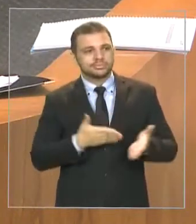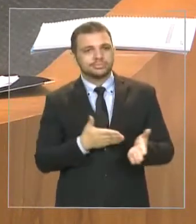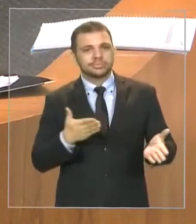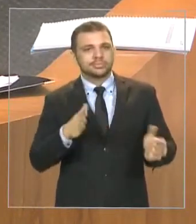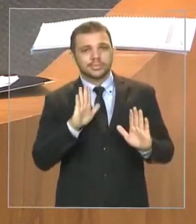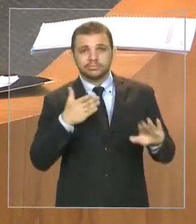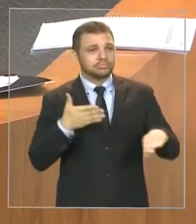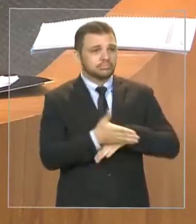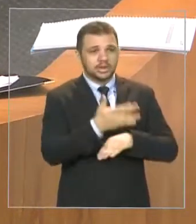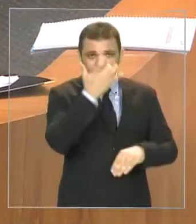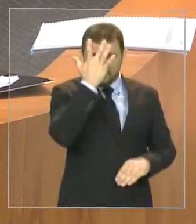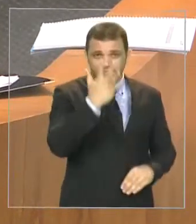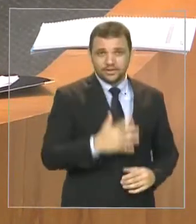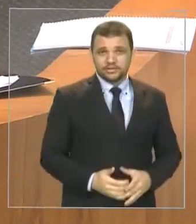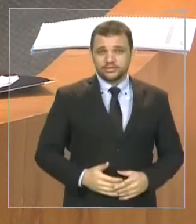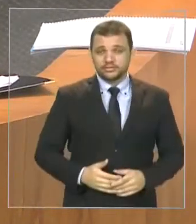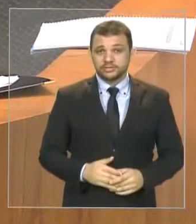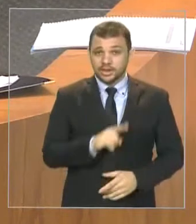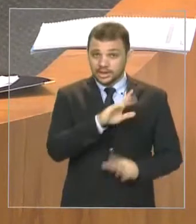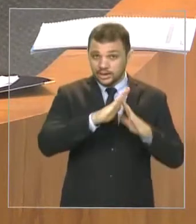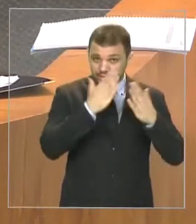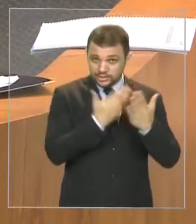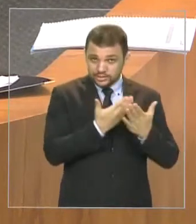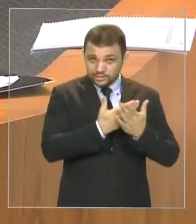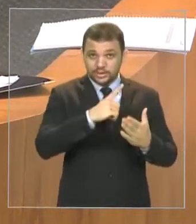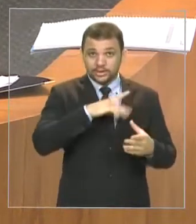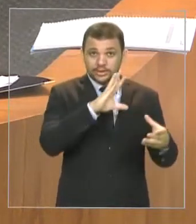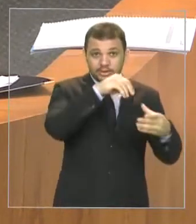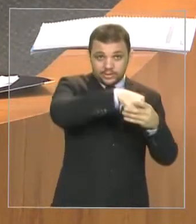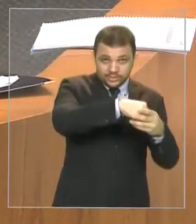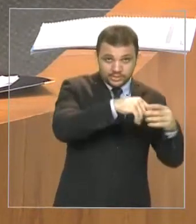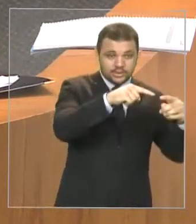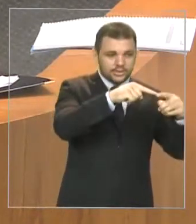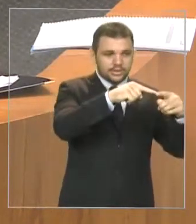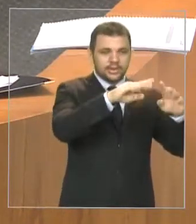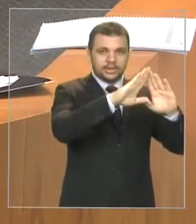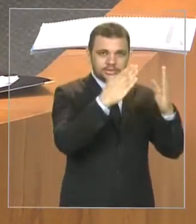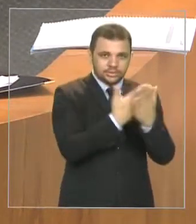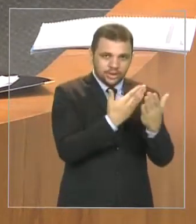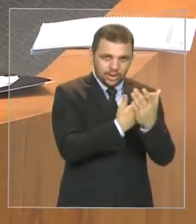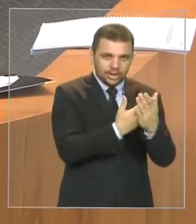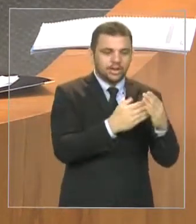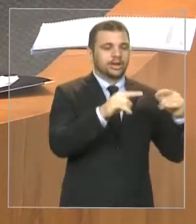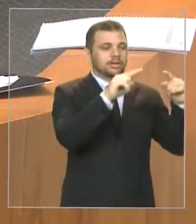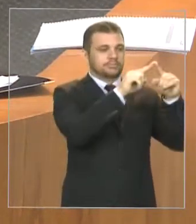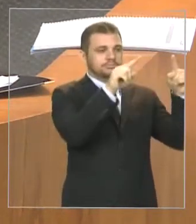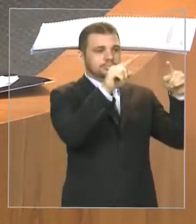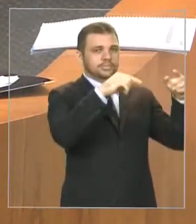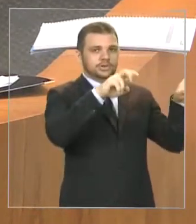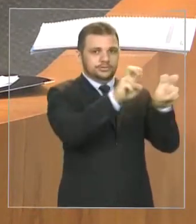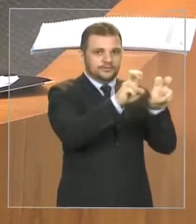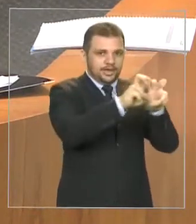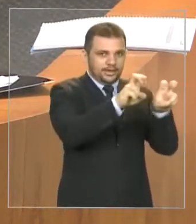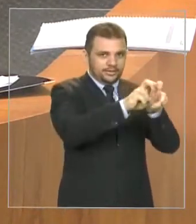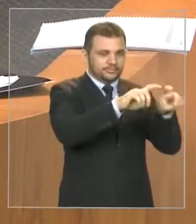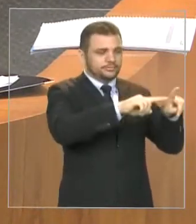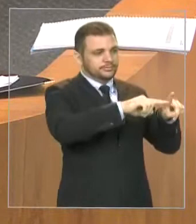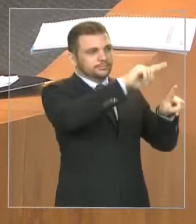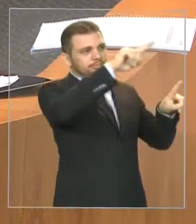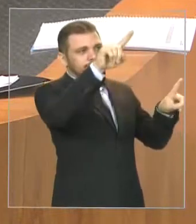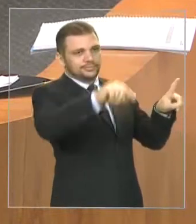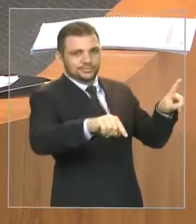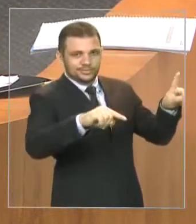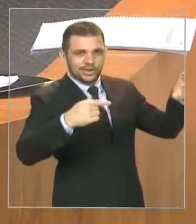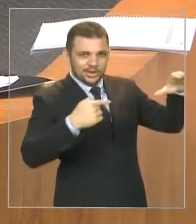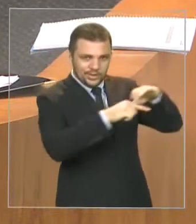Dino, que tem uma quadra dentro da escola, que as traves são amarradas com bambu, com traves de bambu, eu não